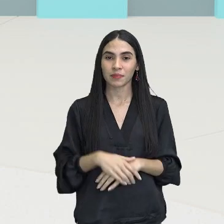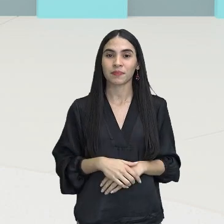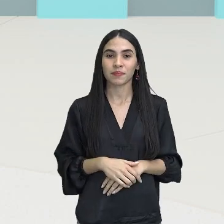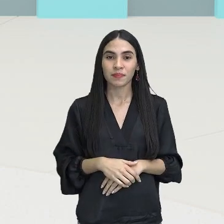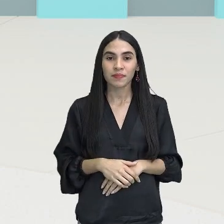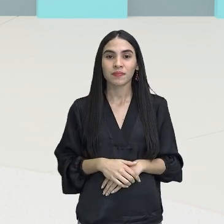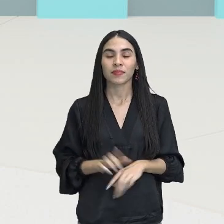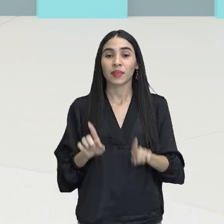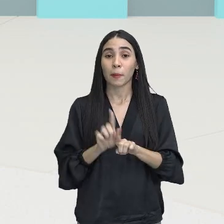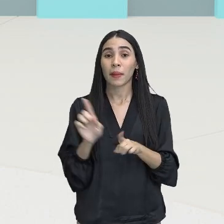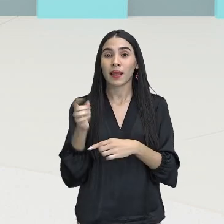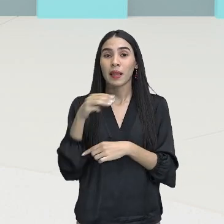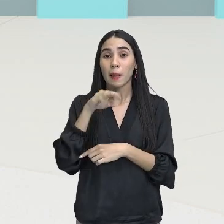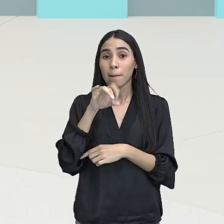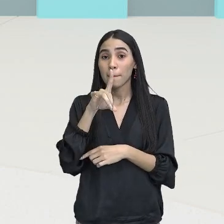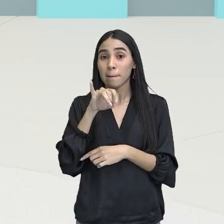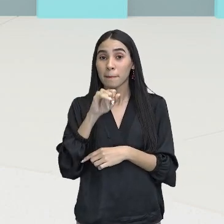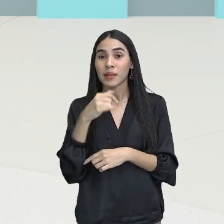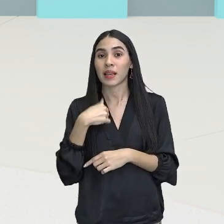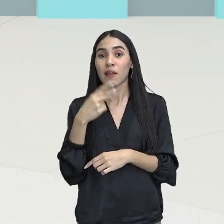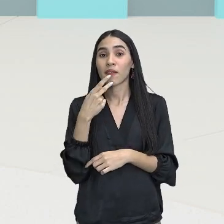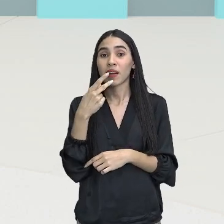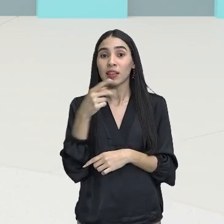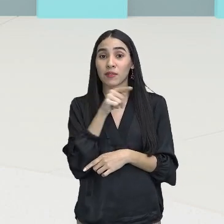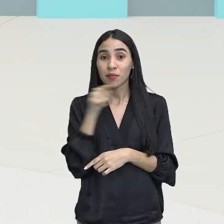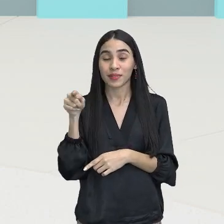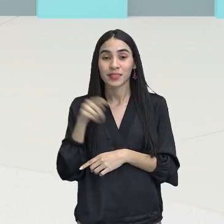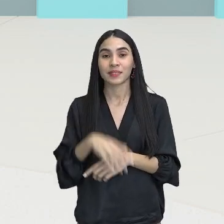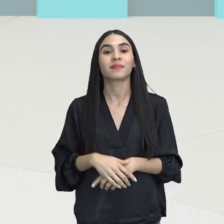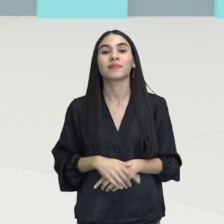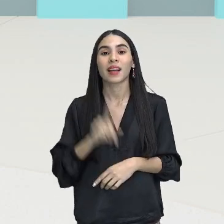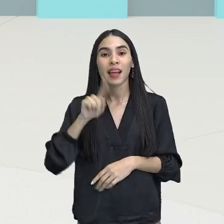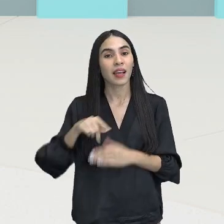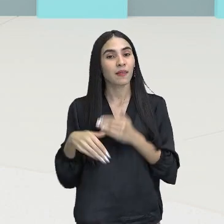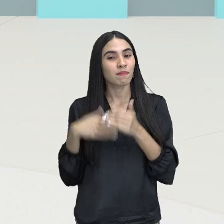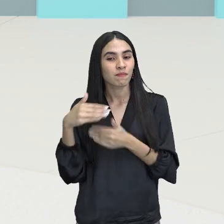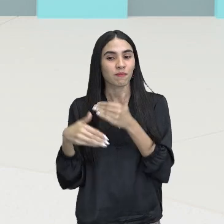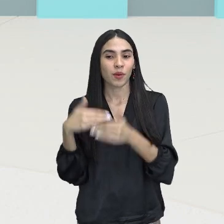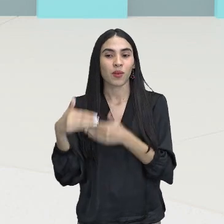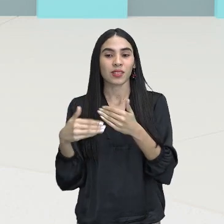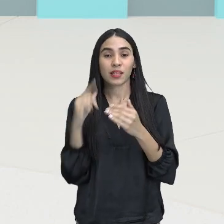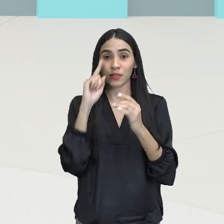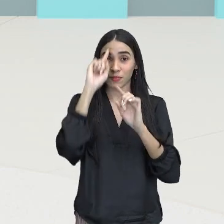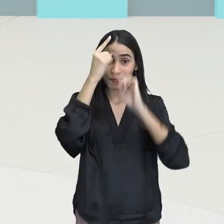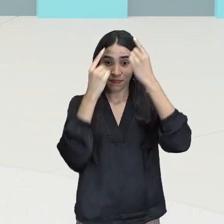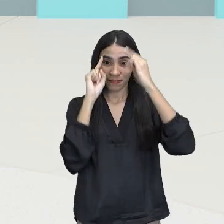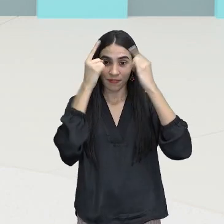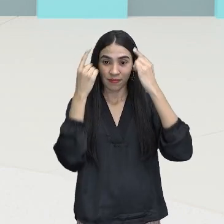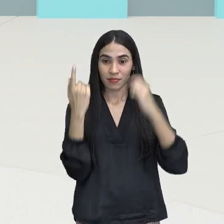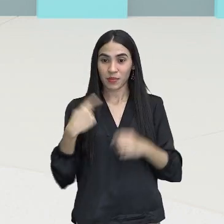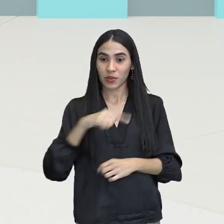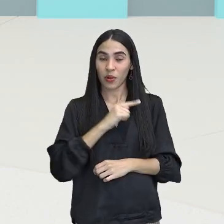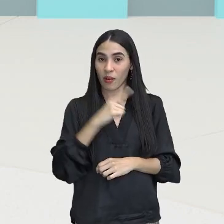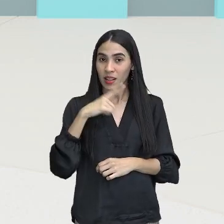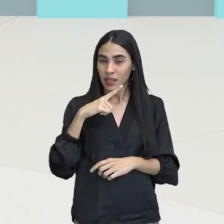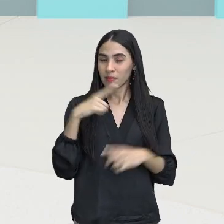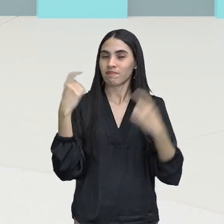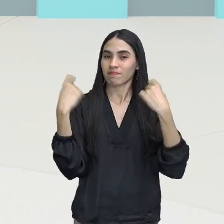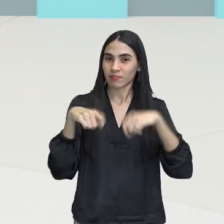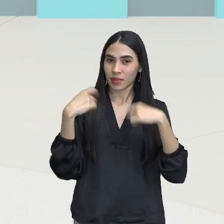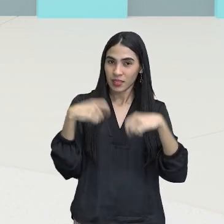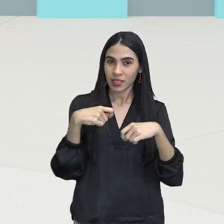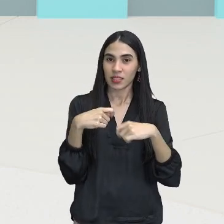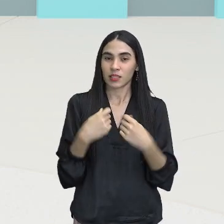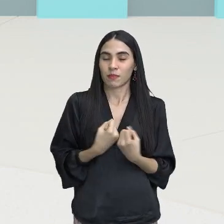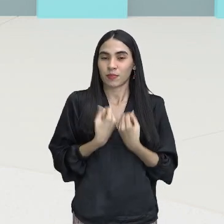além da mídia. É como eu havia dito para vocês, é um processo criativo que nós temos a necessidade